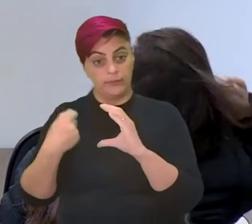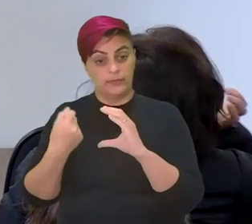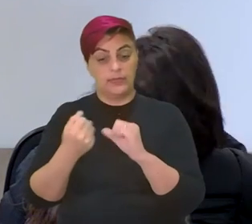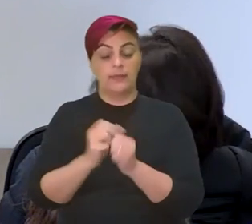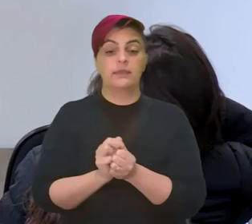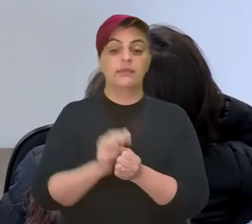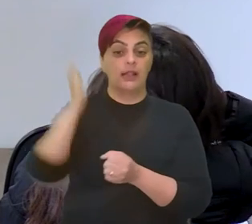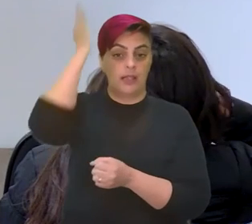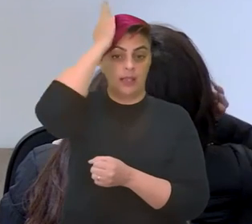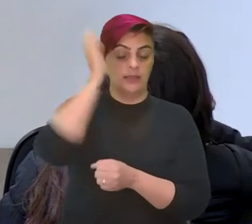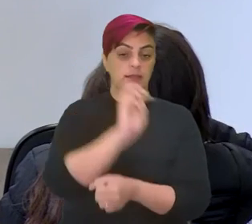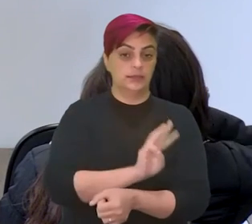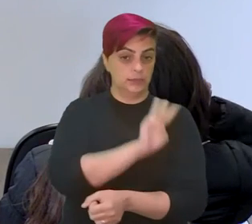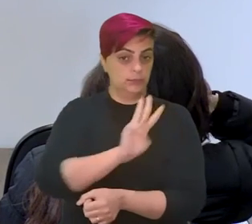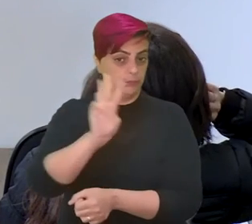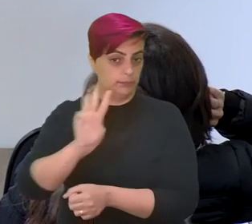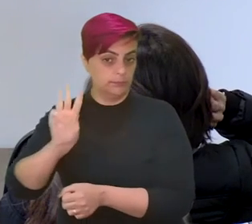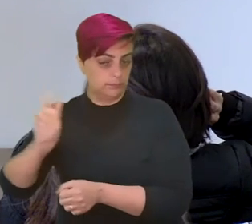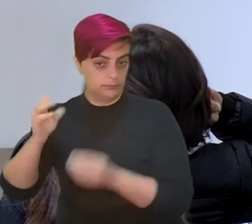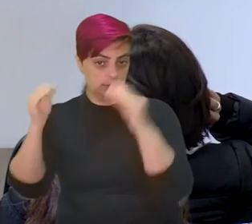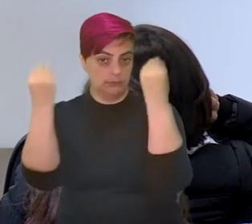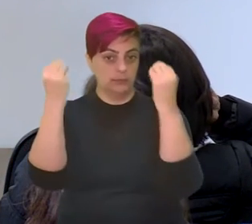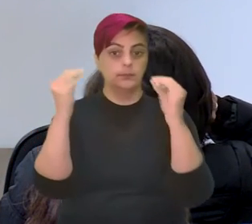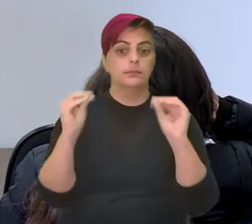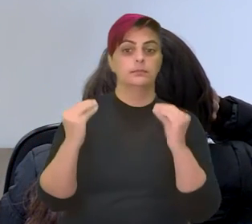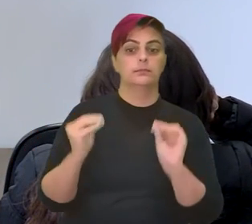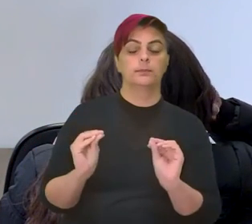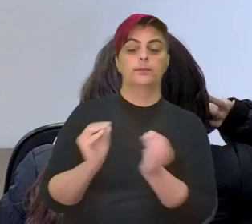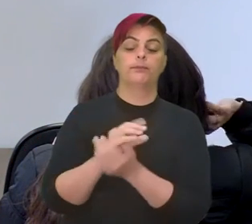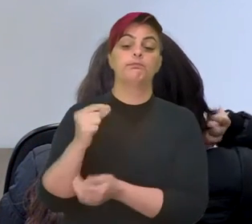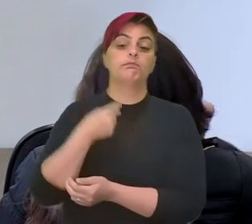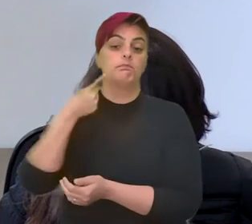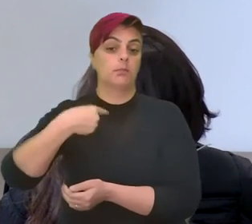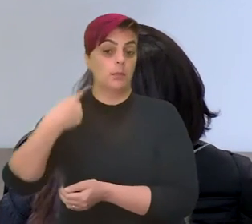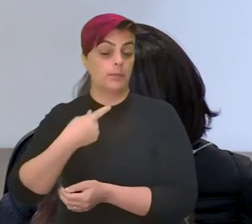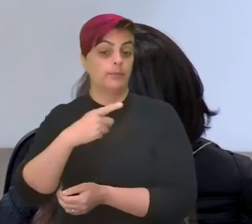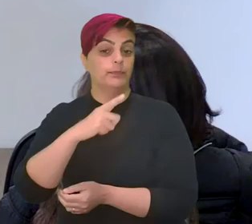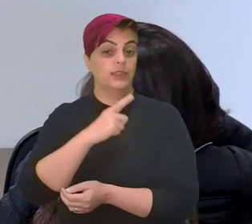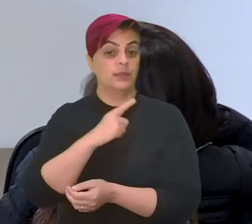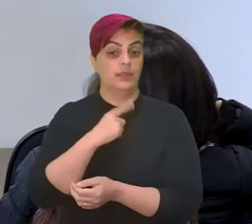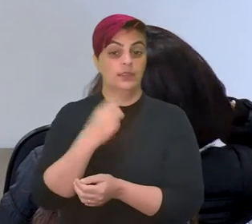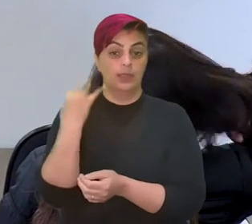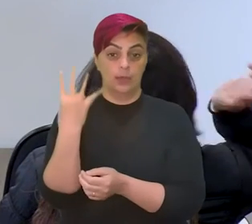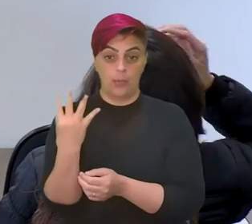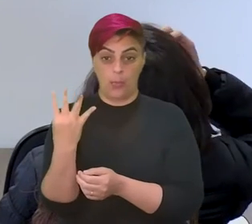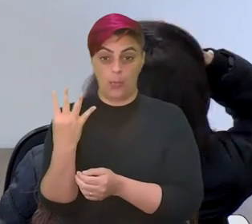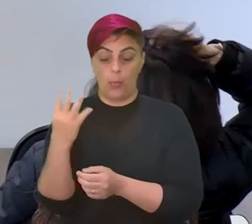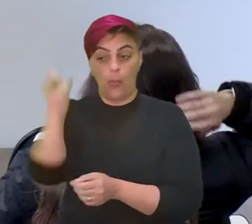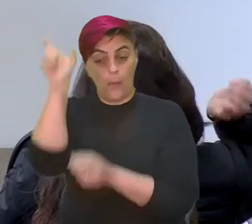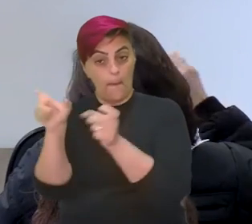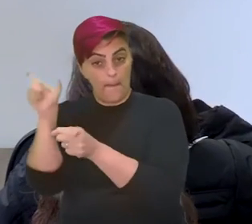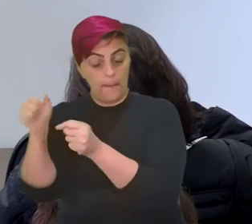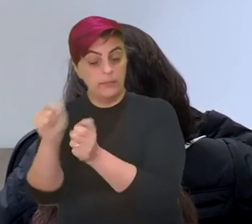SESC depois que terminar. Em seguida, temos 4 mesas de